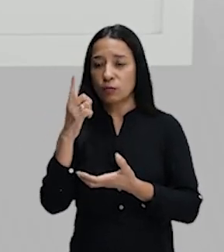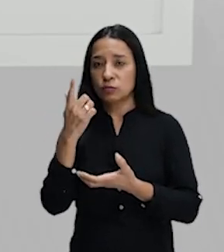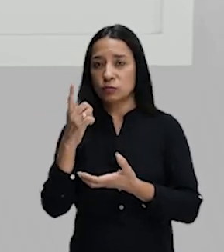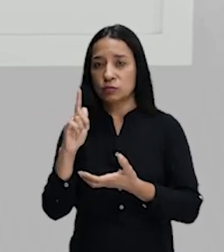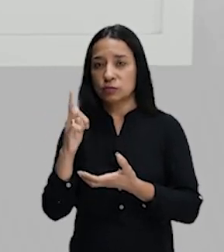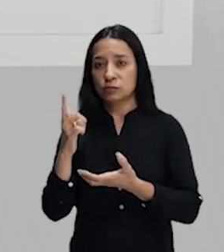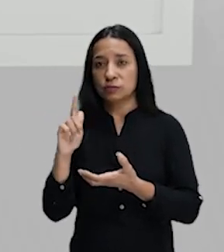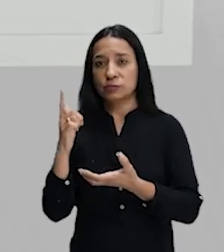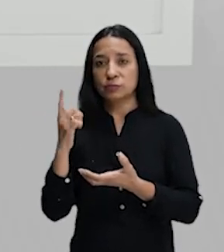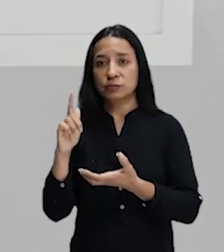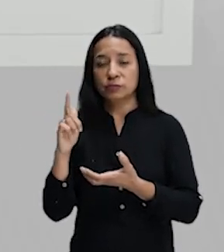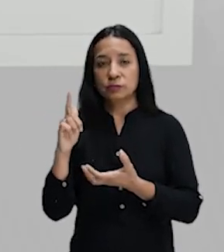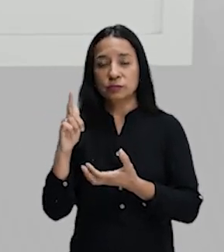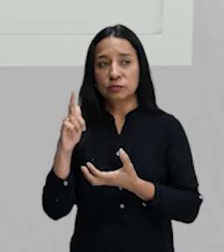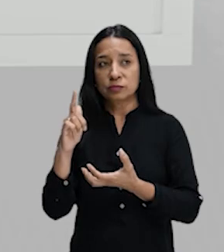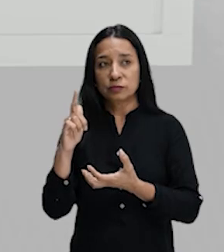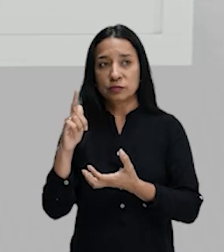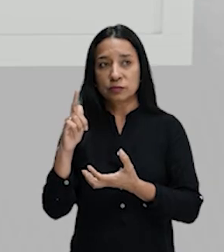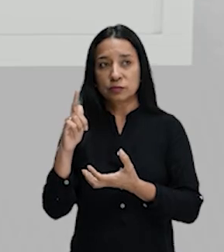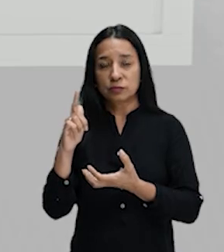geográfico,